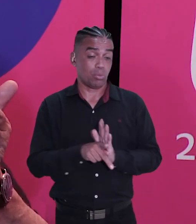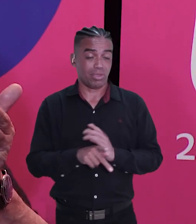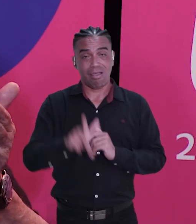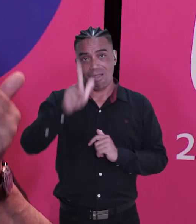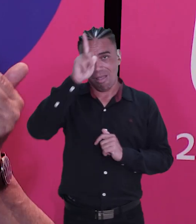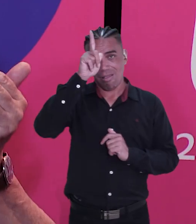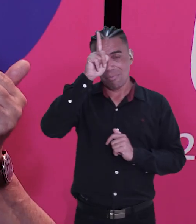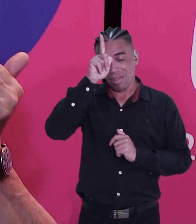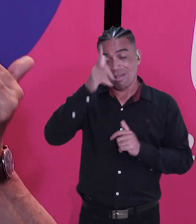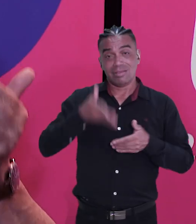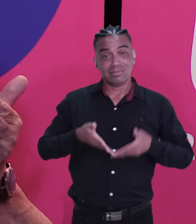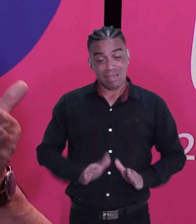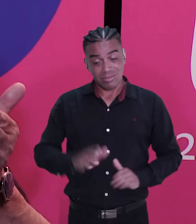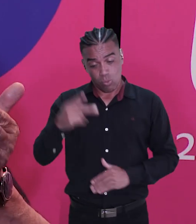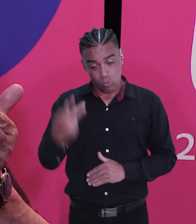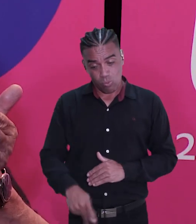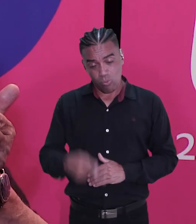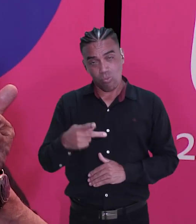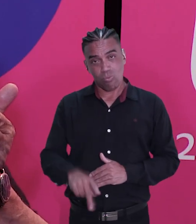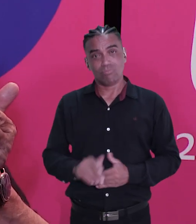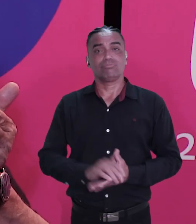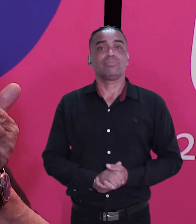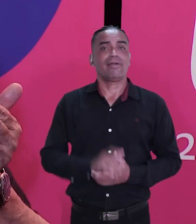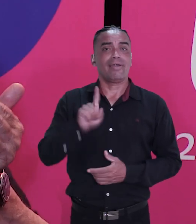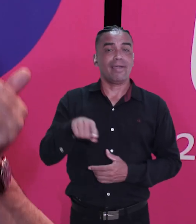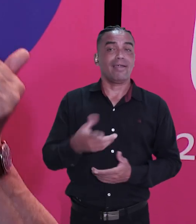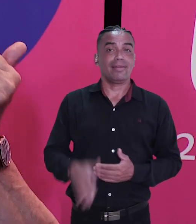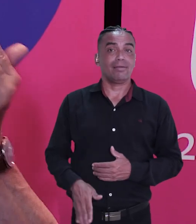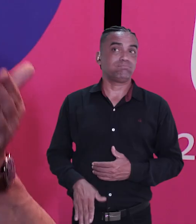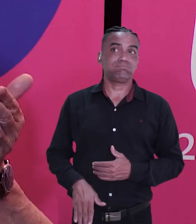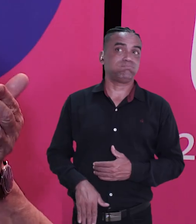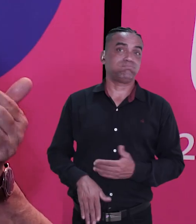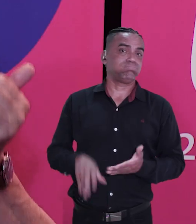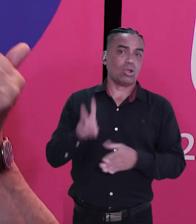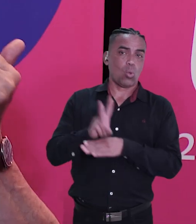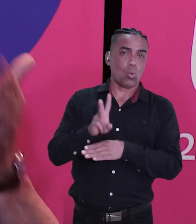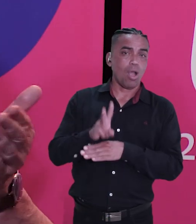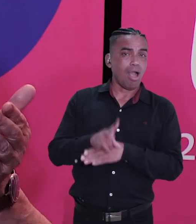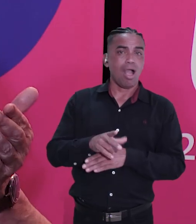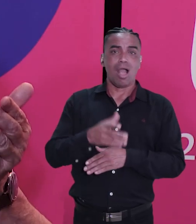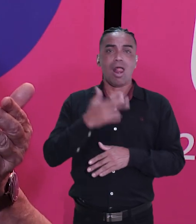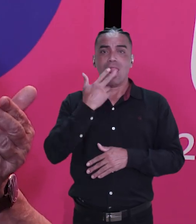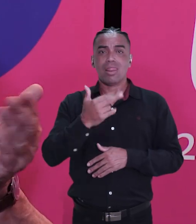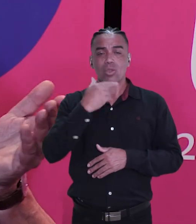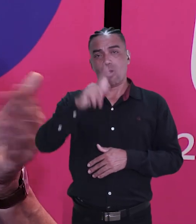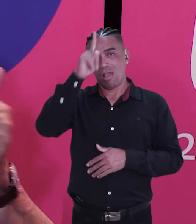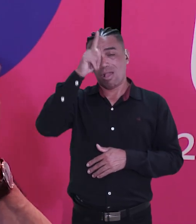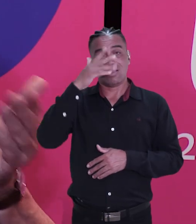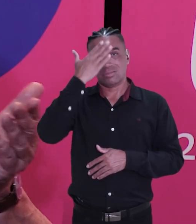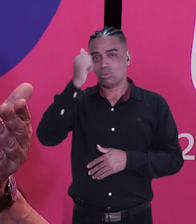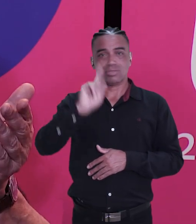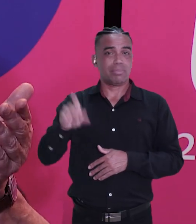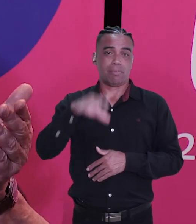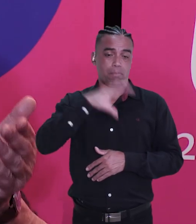basicamente alemães, embora até muitos deles nascidos aqui. Eles eram criados como alemães, aprendiam a falar alemão, muitos